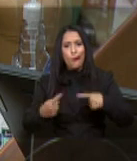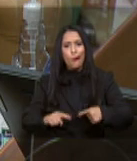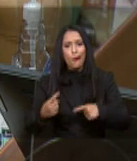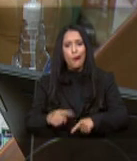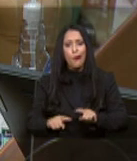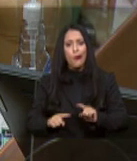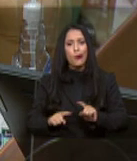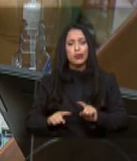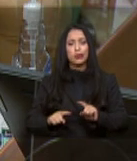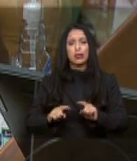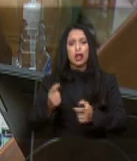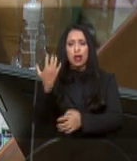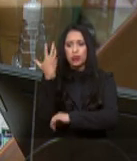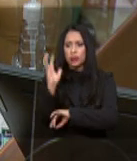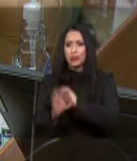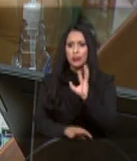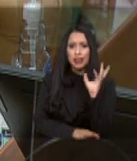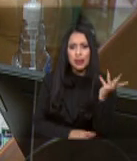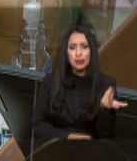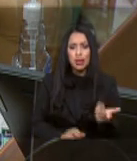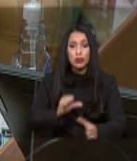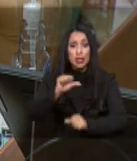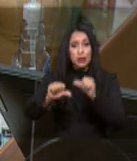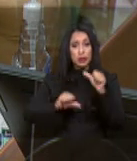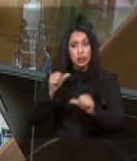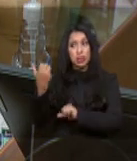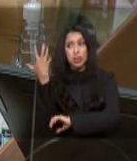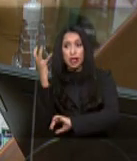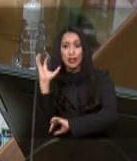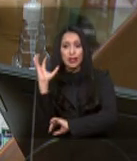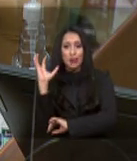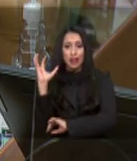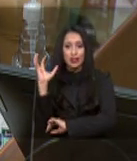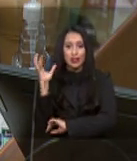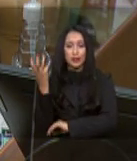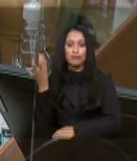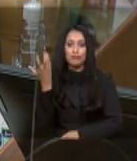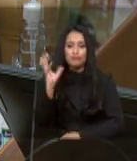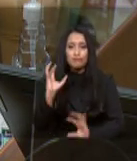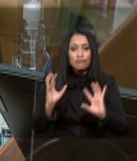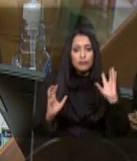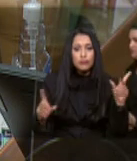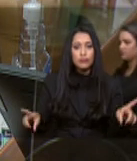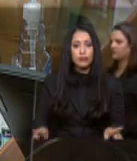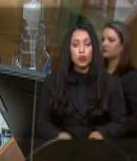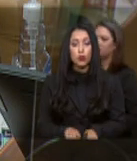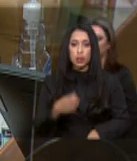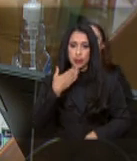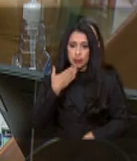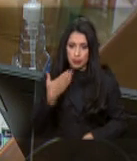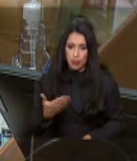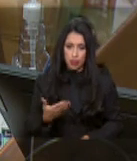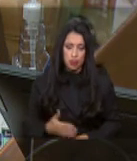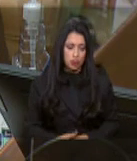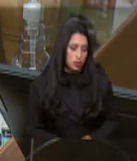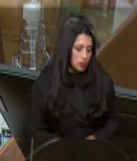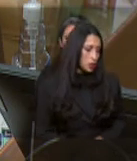legal e a emergência climática. Basicamente, o que se argui é que este, que